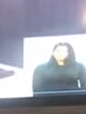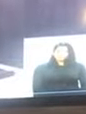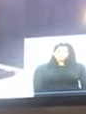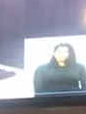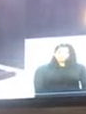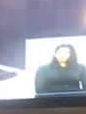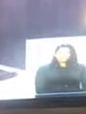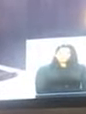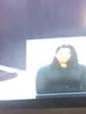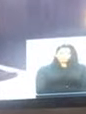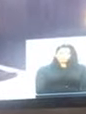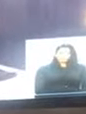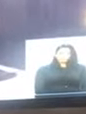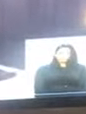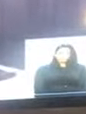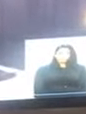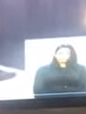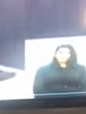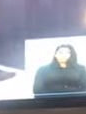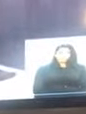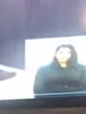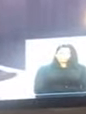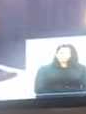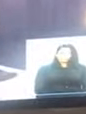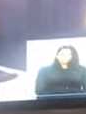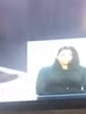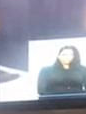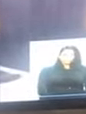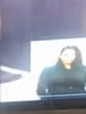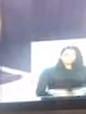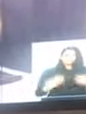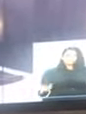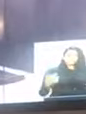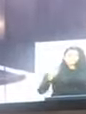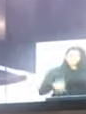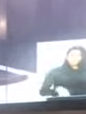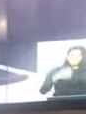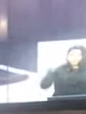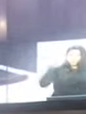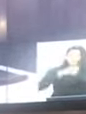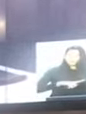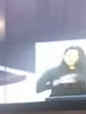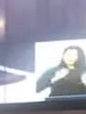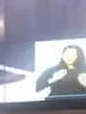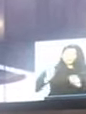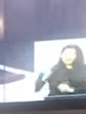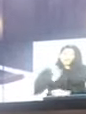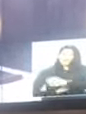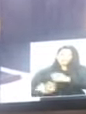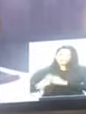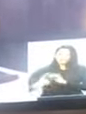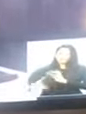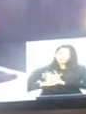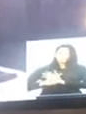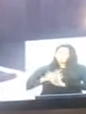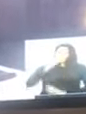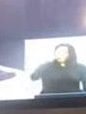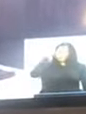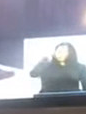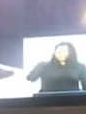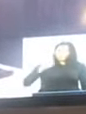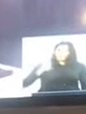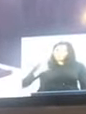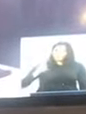Pode concluir, né? Portanto, mais uma conquista da administração do prefeito Edson Sá.